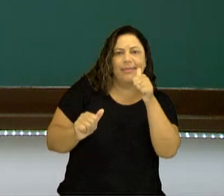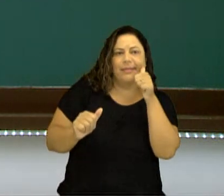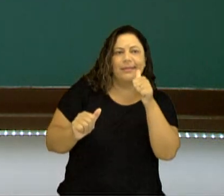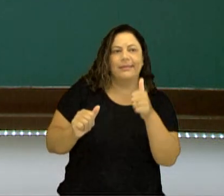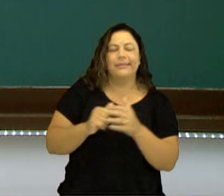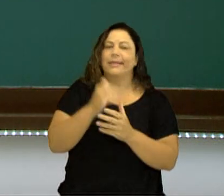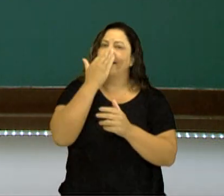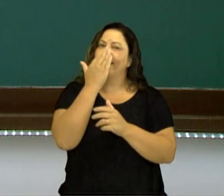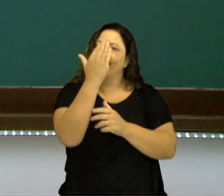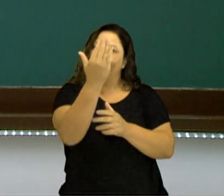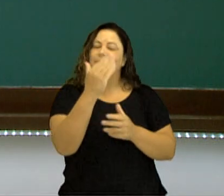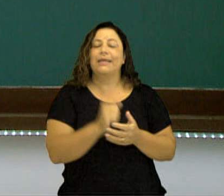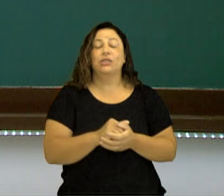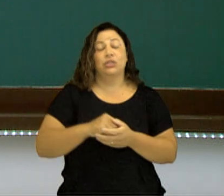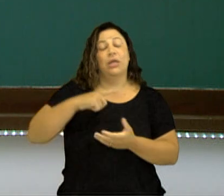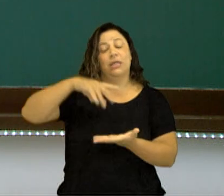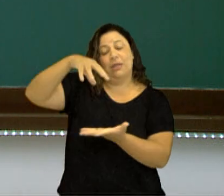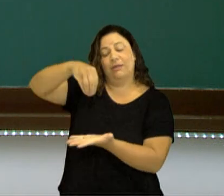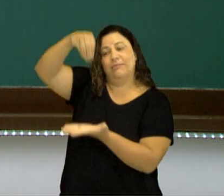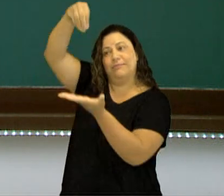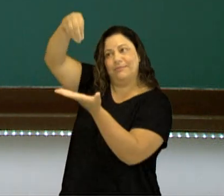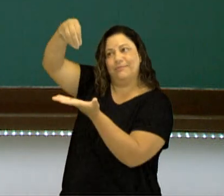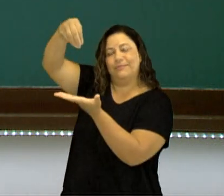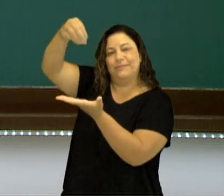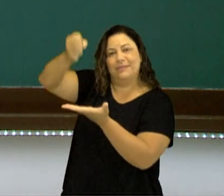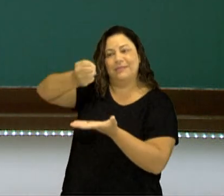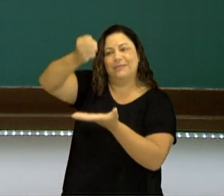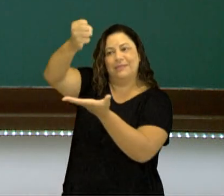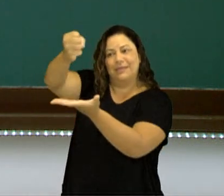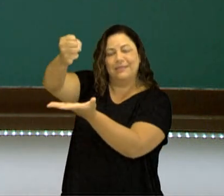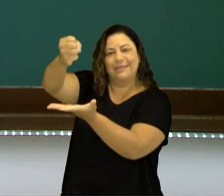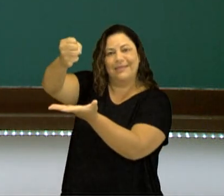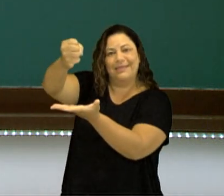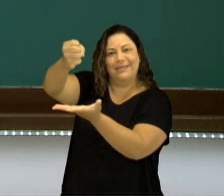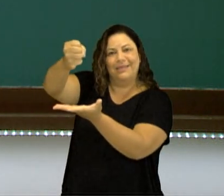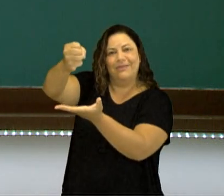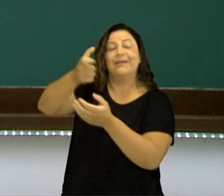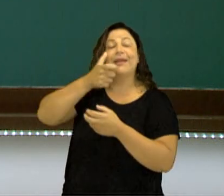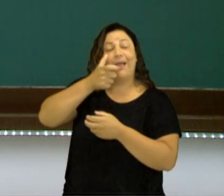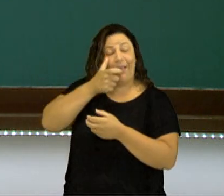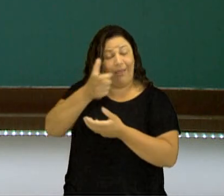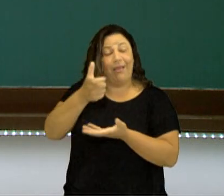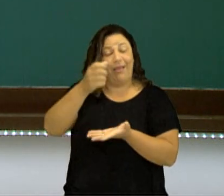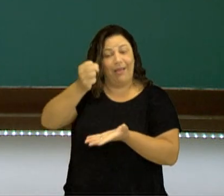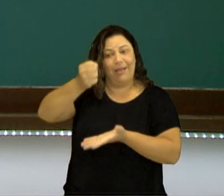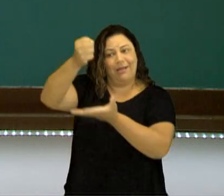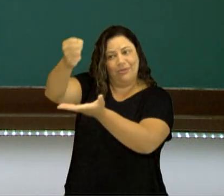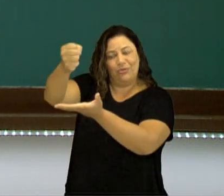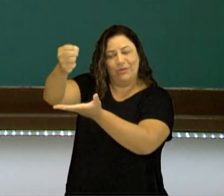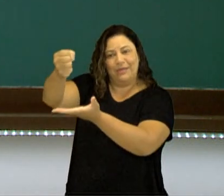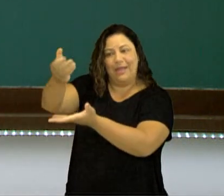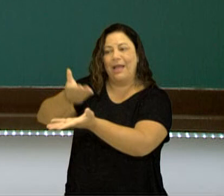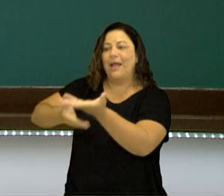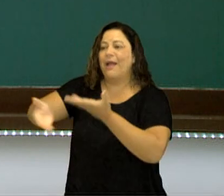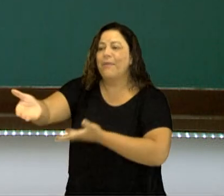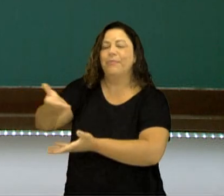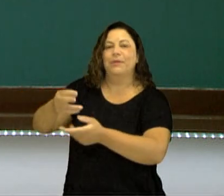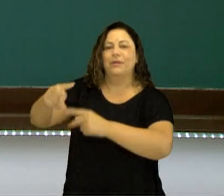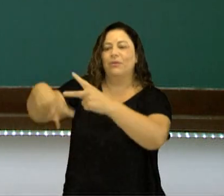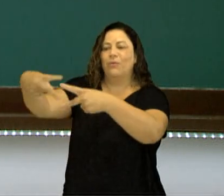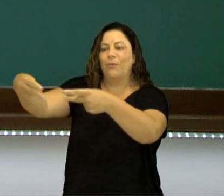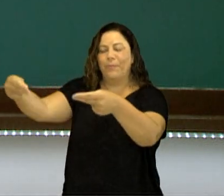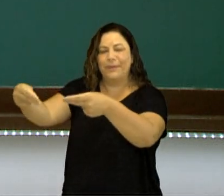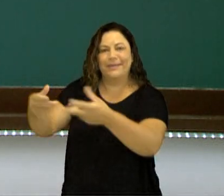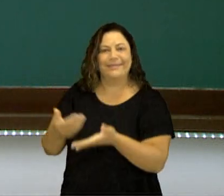da imagem, ela tem um saquinho de dinheiro na mão. E a intenção dela é trocar esse saquinho pelo presente que está com a outra